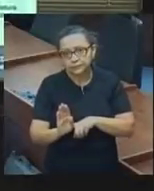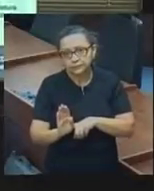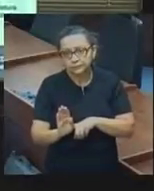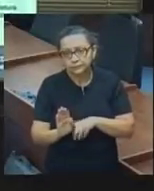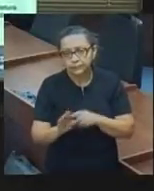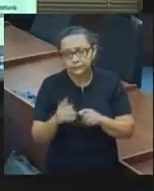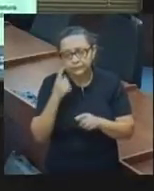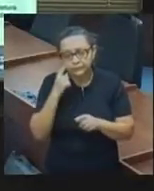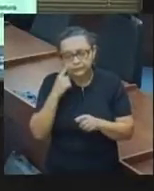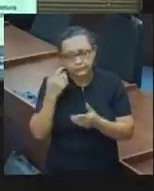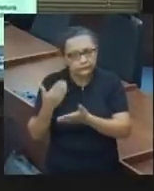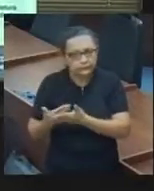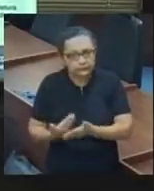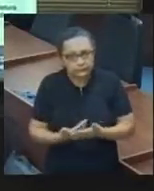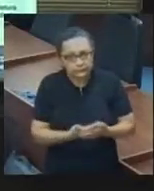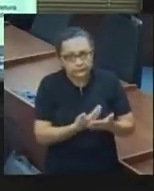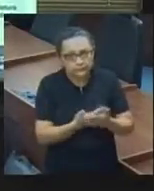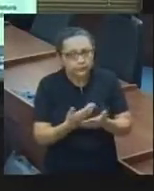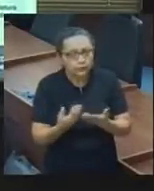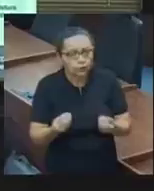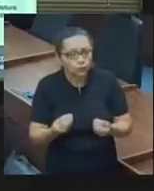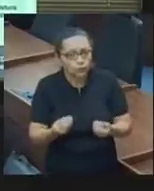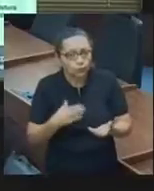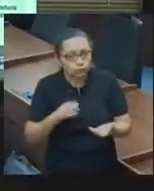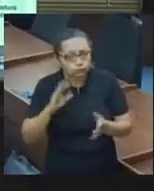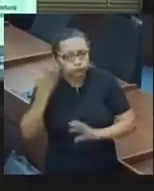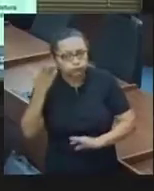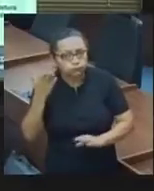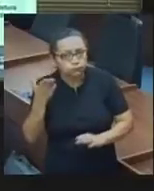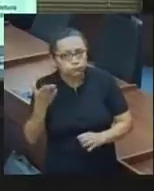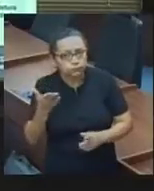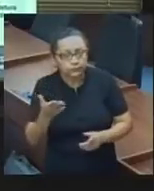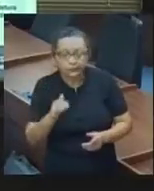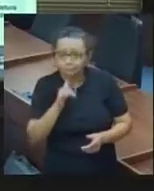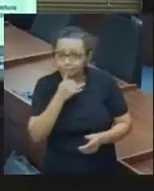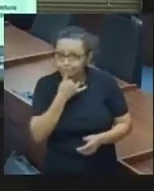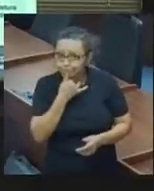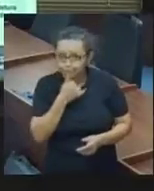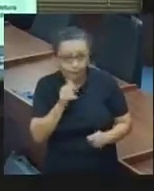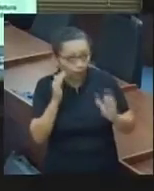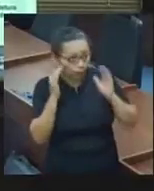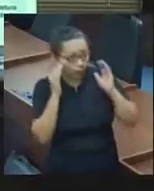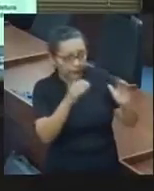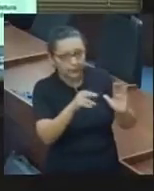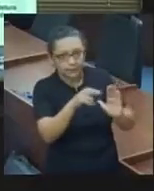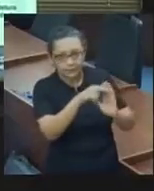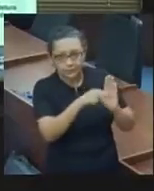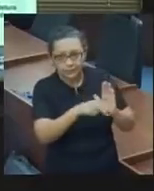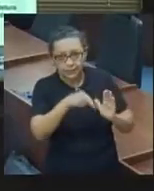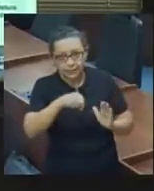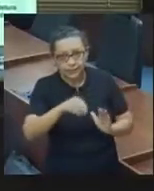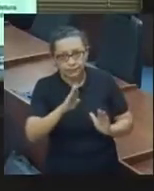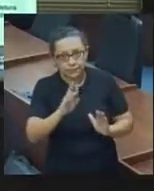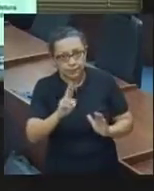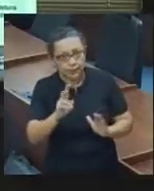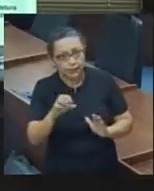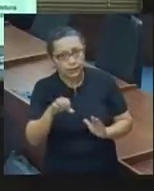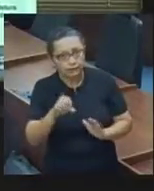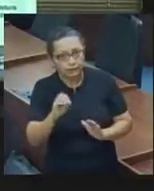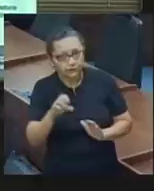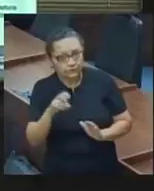qual foi a solução que encontraram que não atende à norma nbr 9050 foi